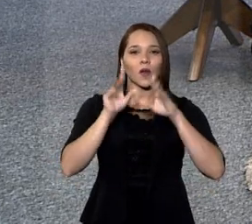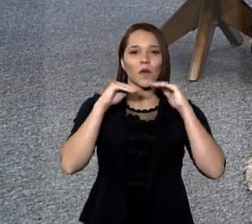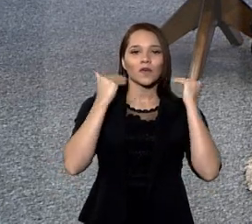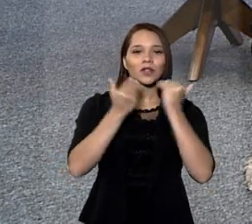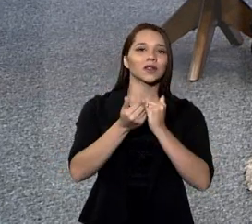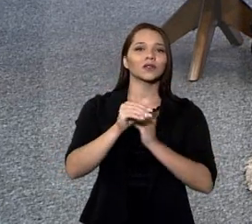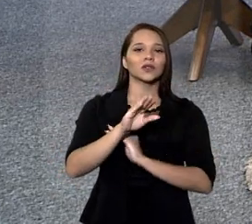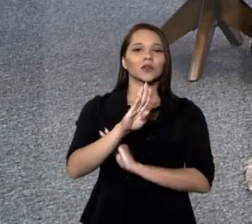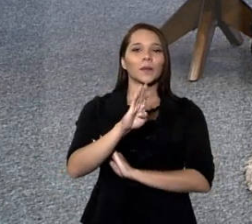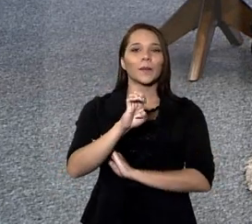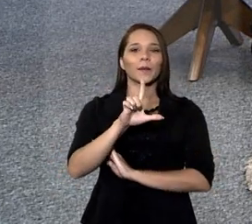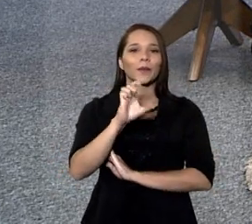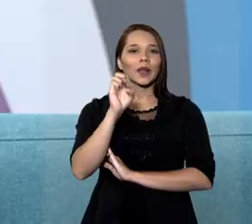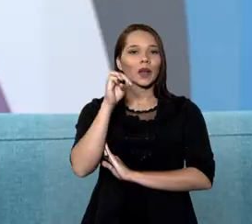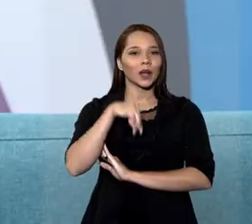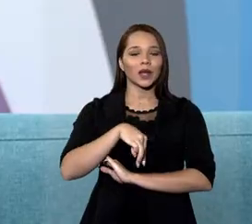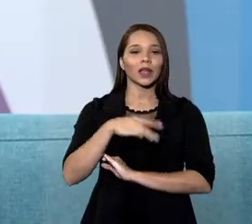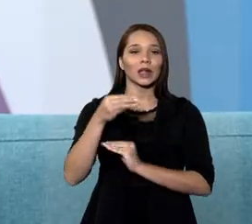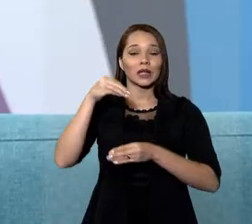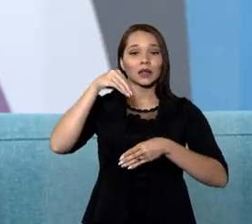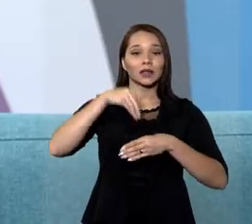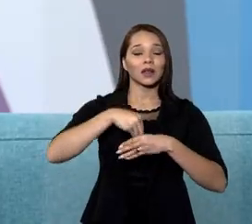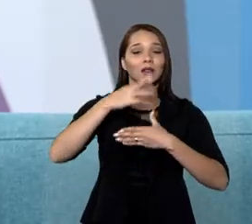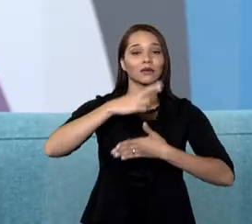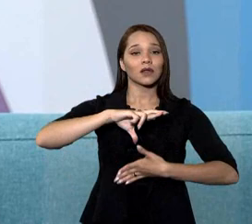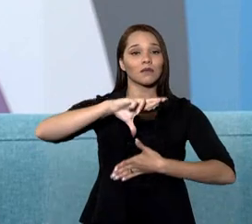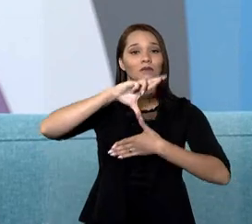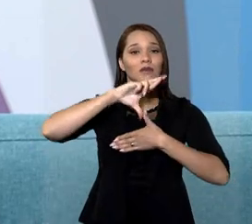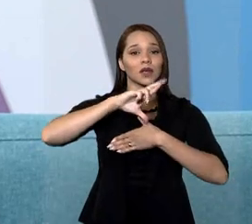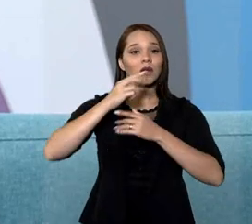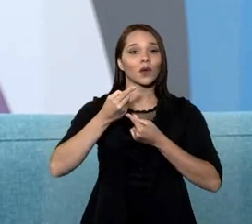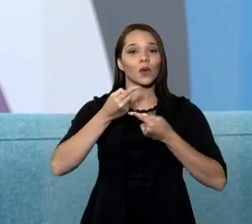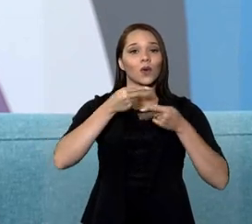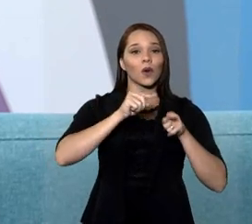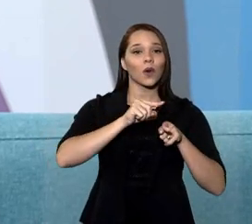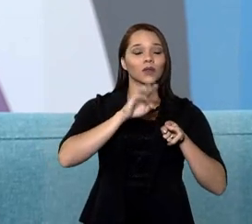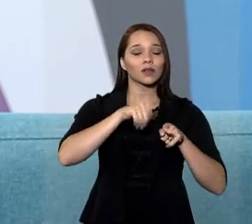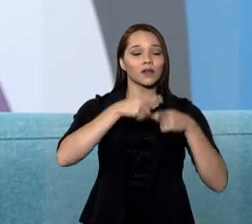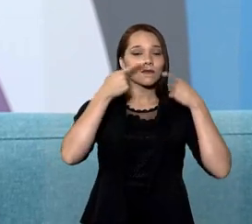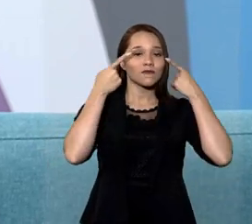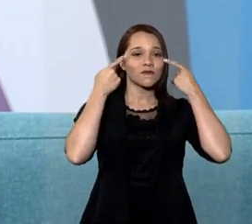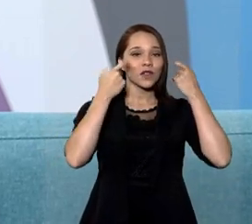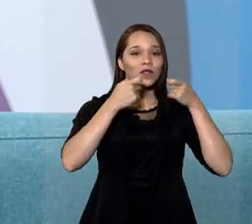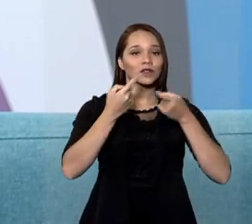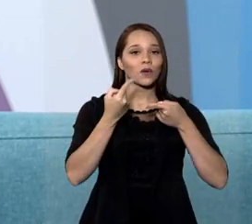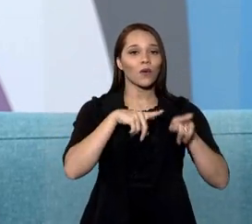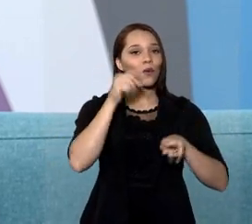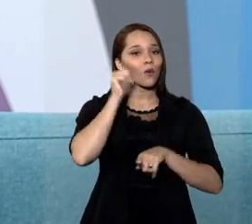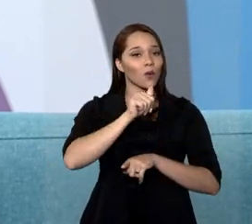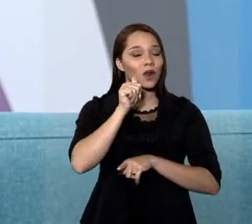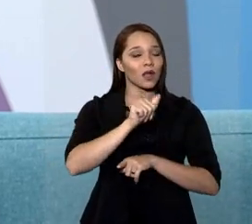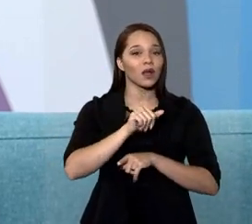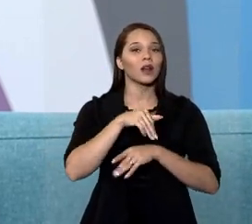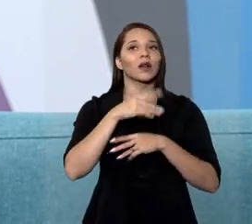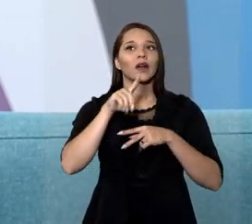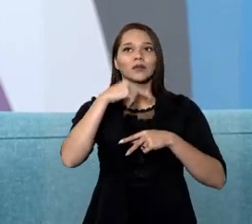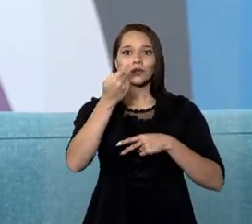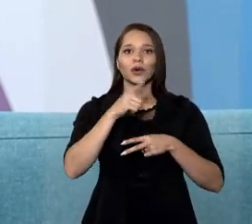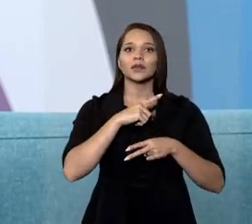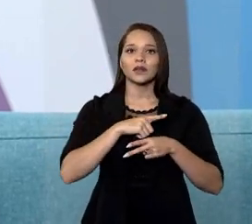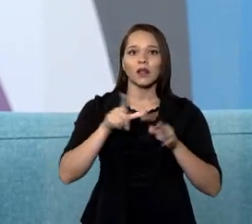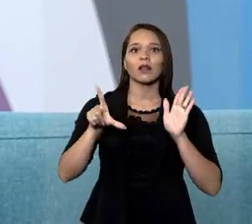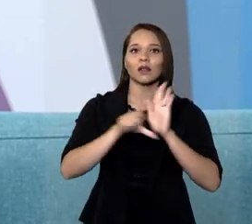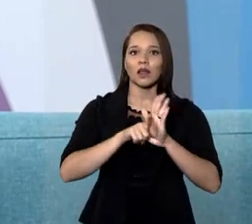a convenção de belém encontrar a dentro da américa latina contra a violência contra as mulheres